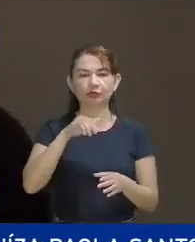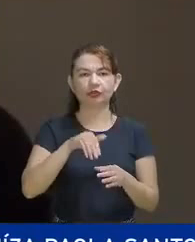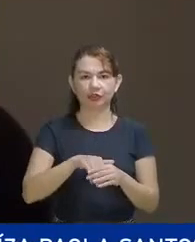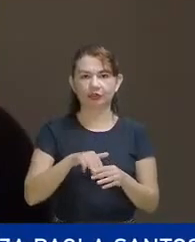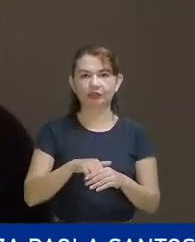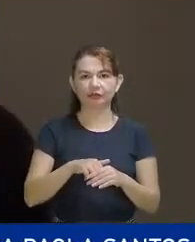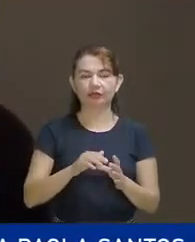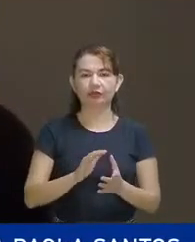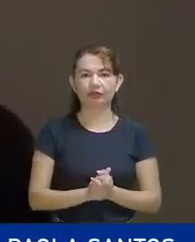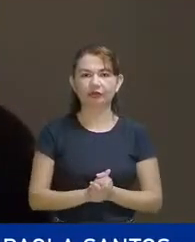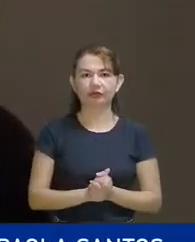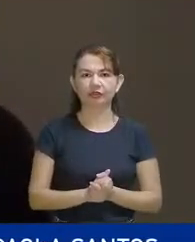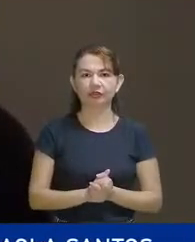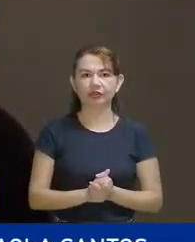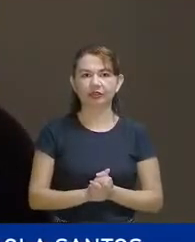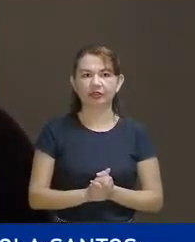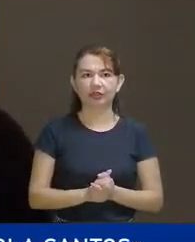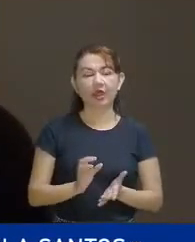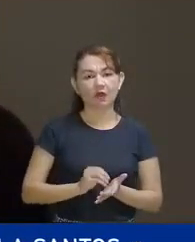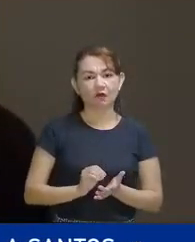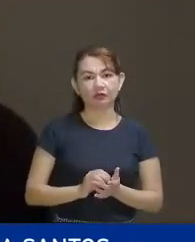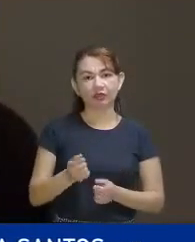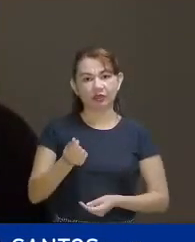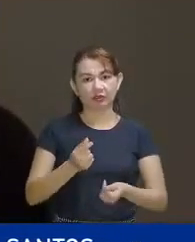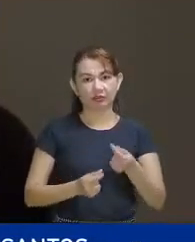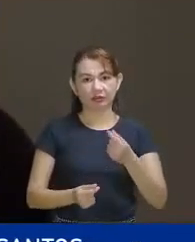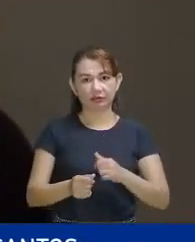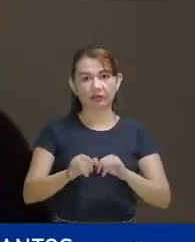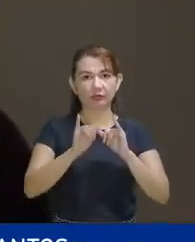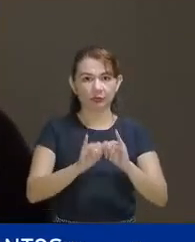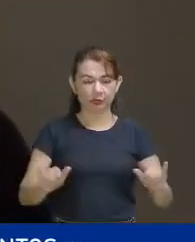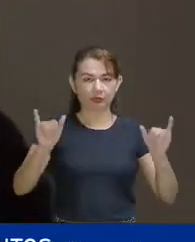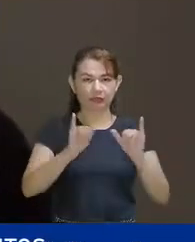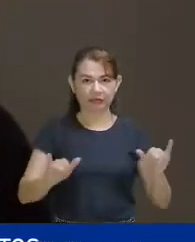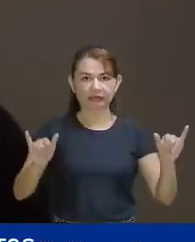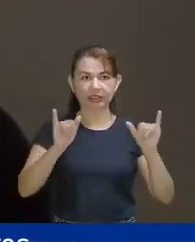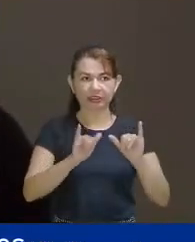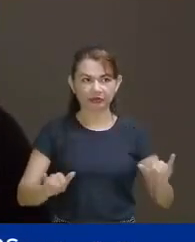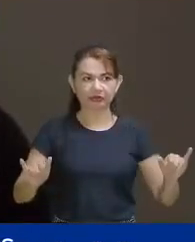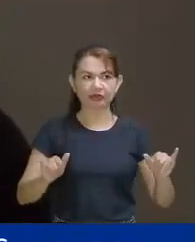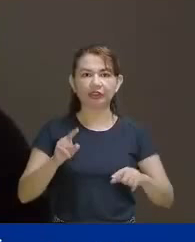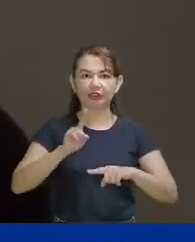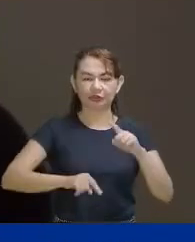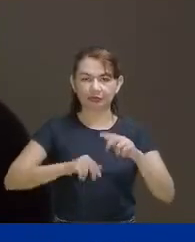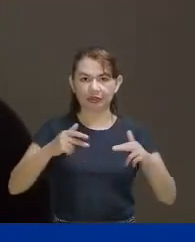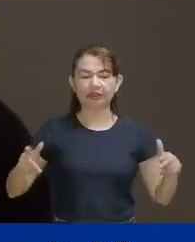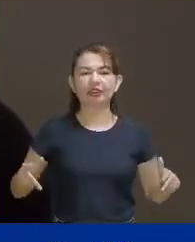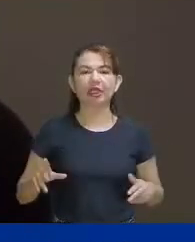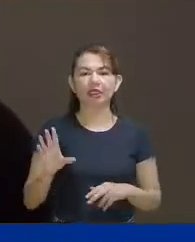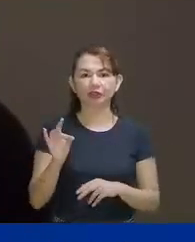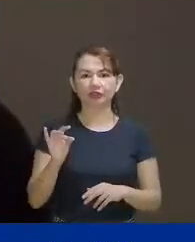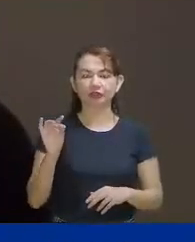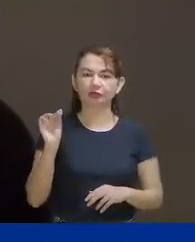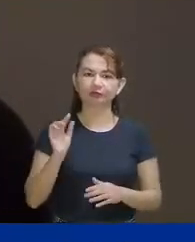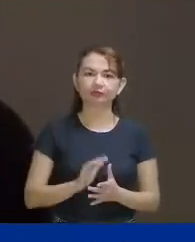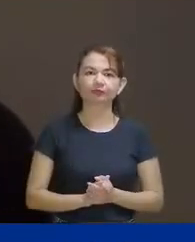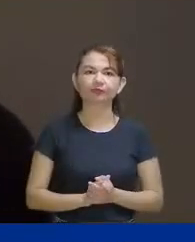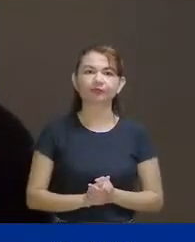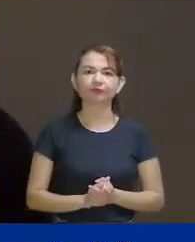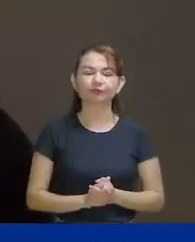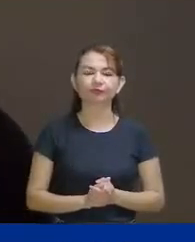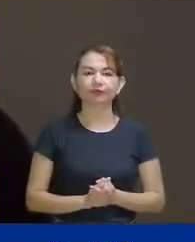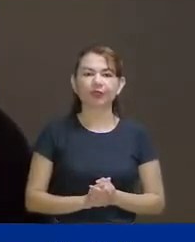ele reputou antieconômicas os gastos com publicidade por material impresso e adesivos, com alocação